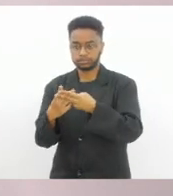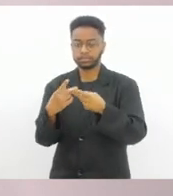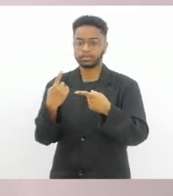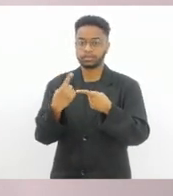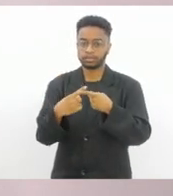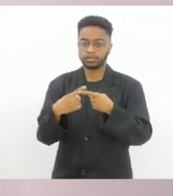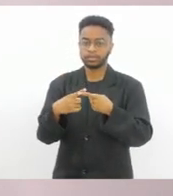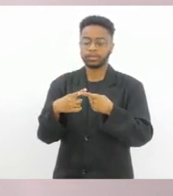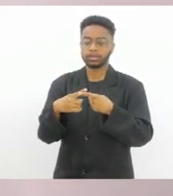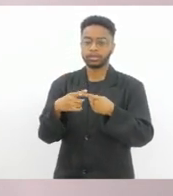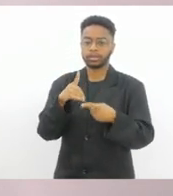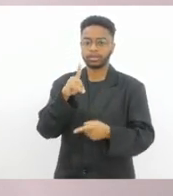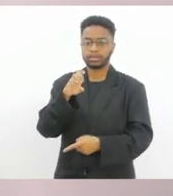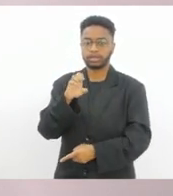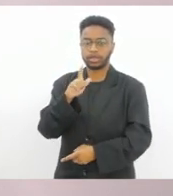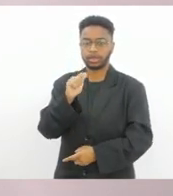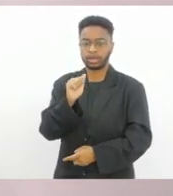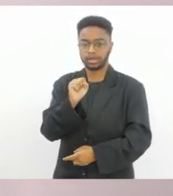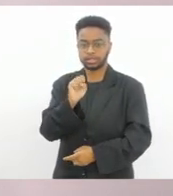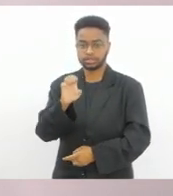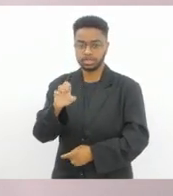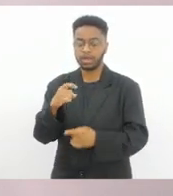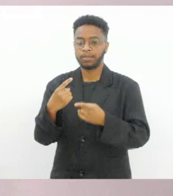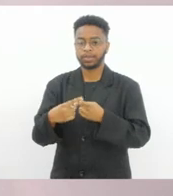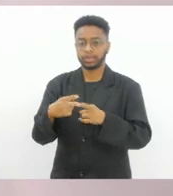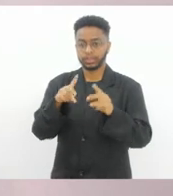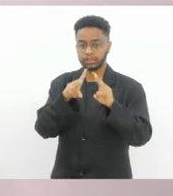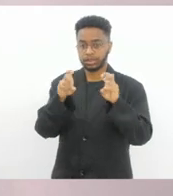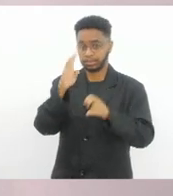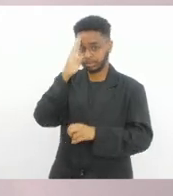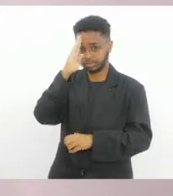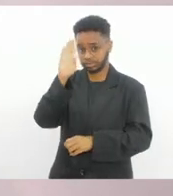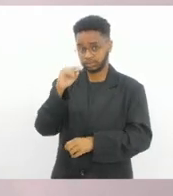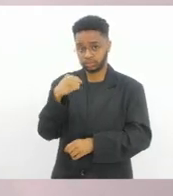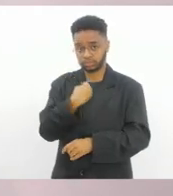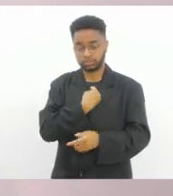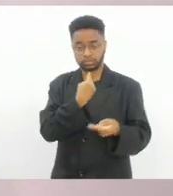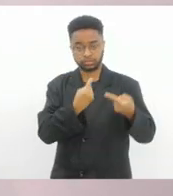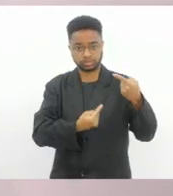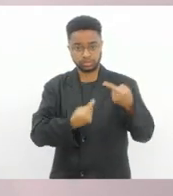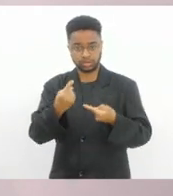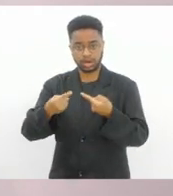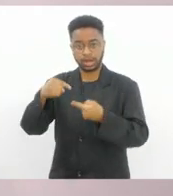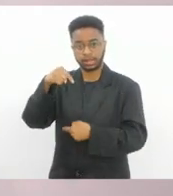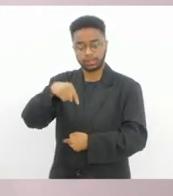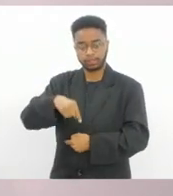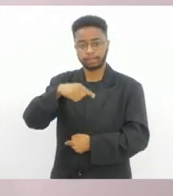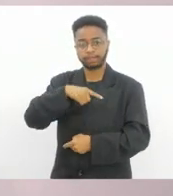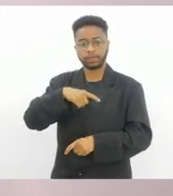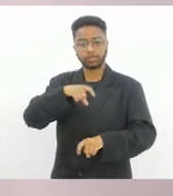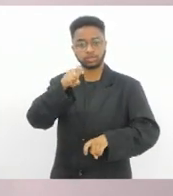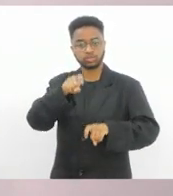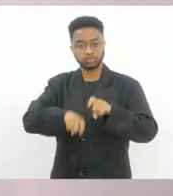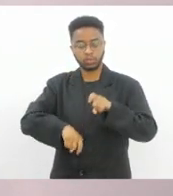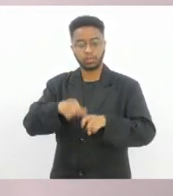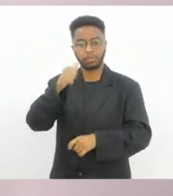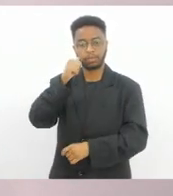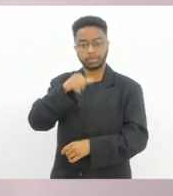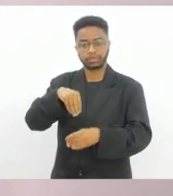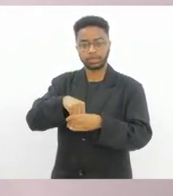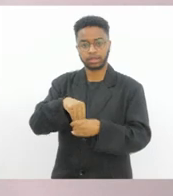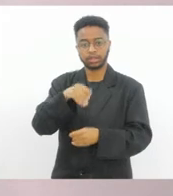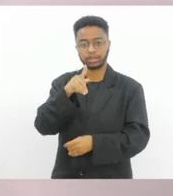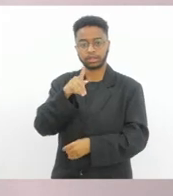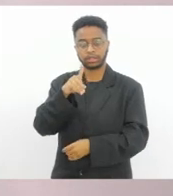o DEGASE, que é um tema central. Nós pegamos aqui casos de estupro de meninas dentro do DEGASE